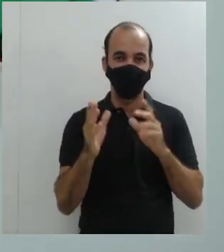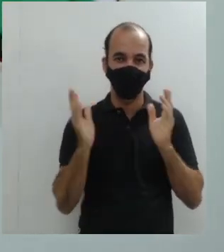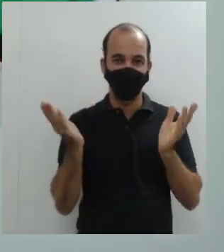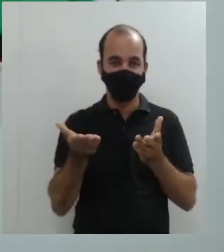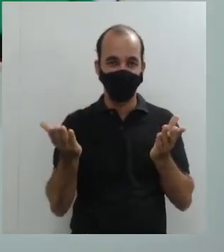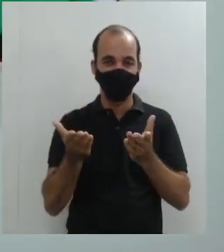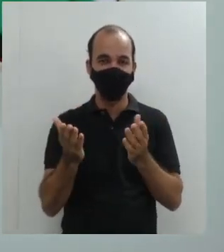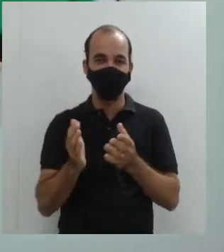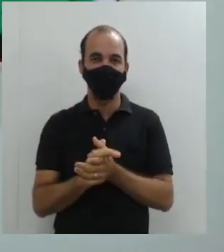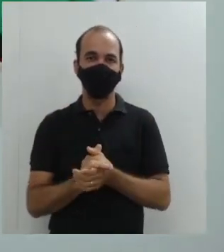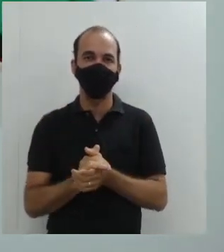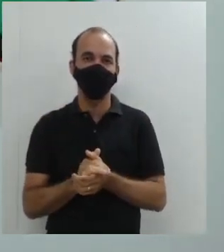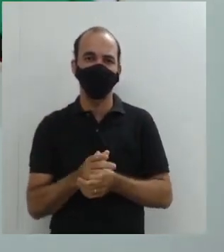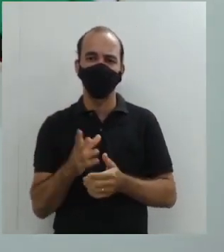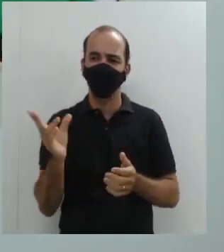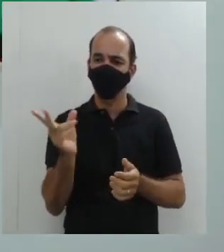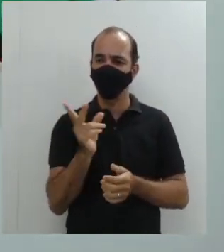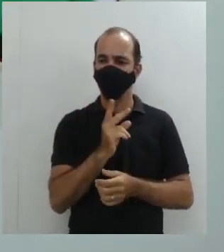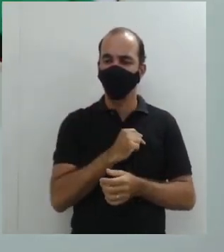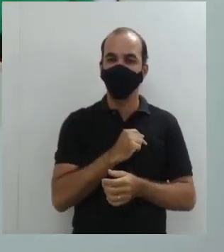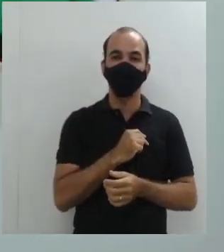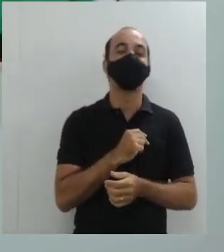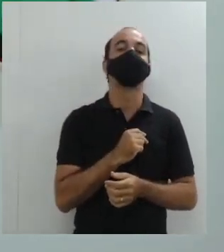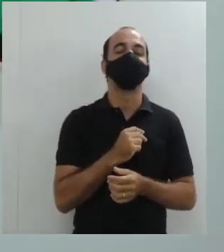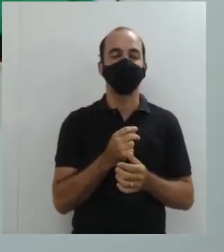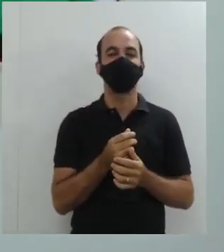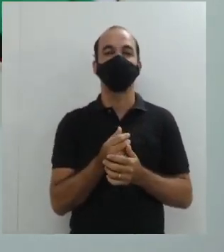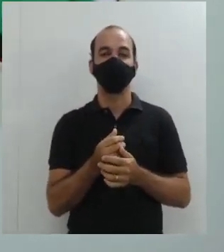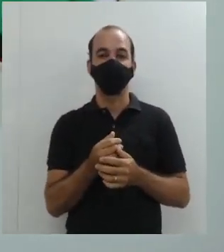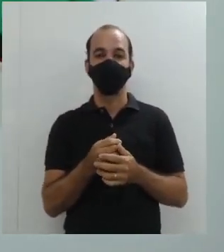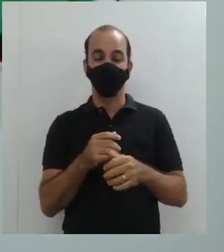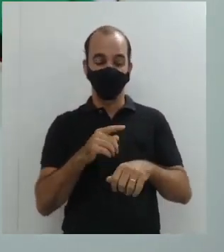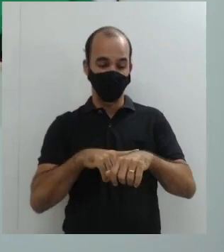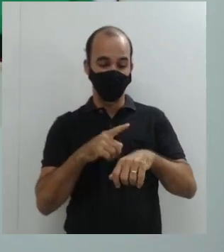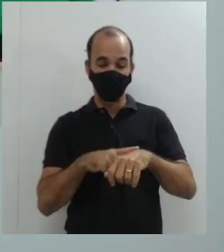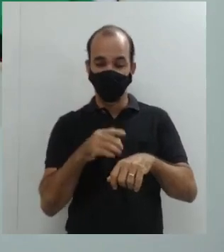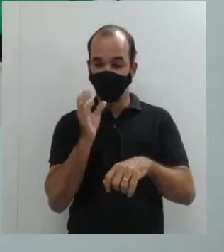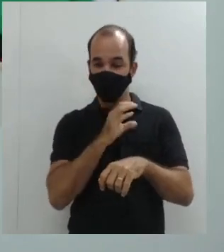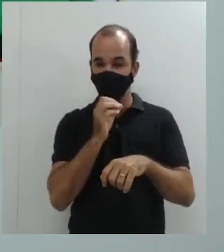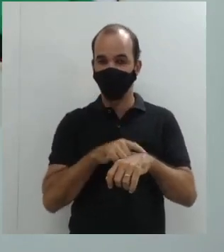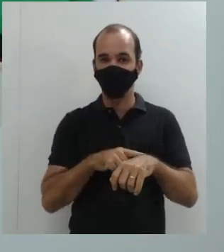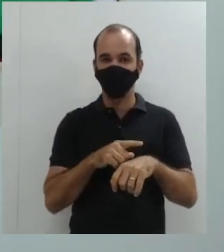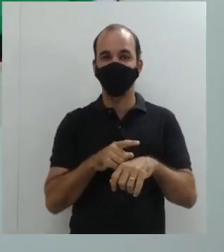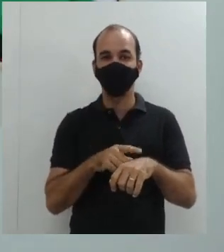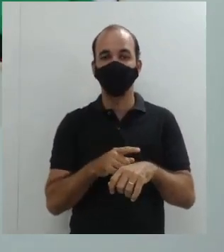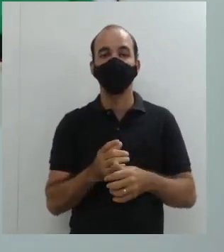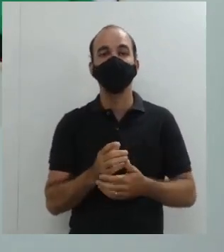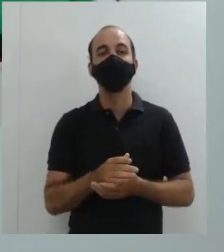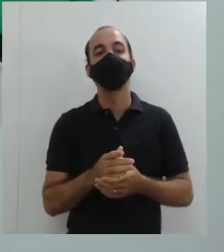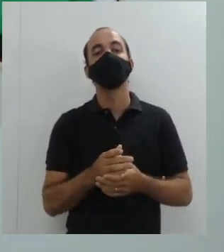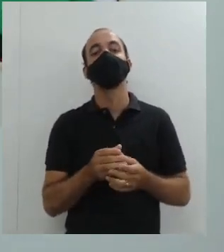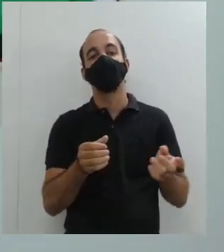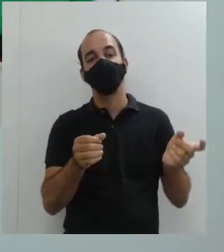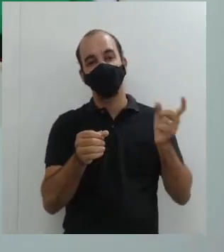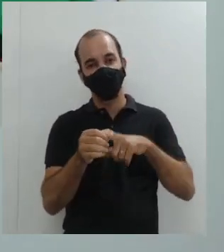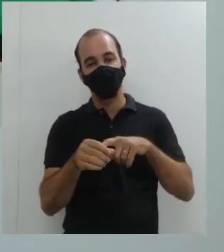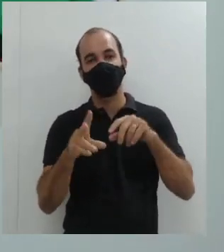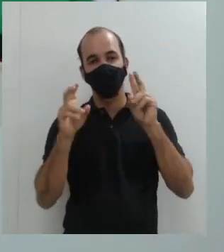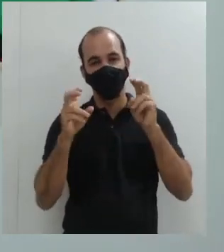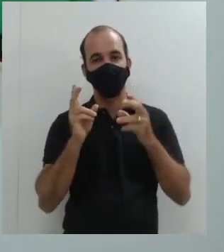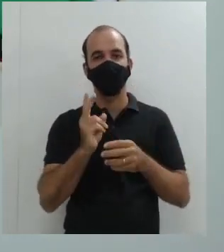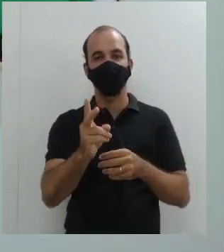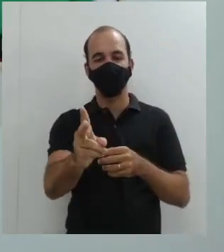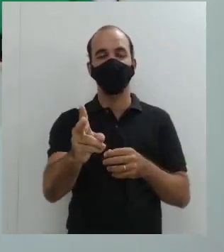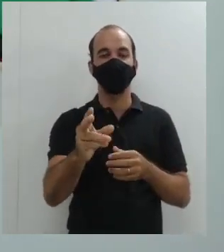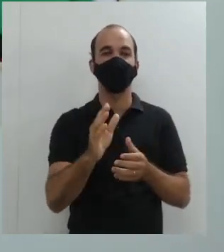que 10 minutinhos passam voando, mas eu quero chamar a tua atenção para a continuidade desse tema que é show de bola,